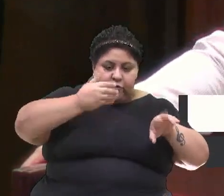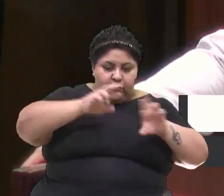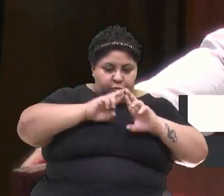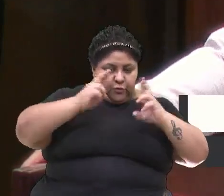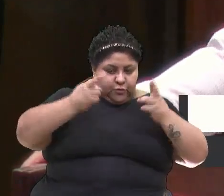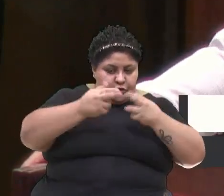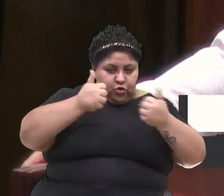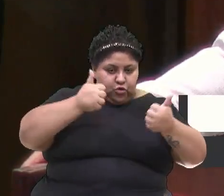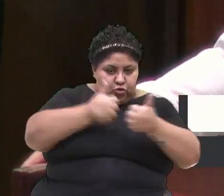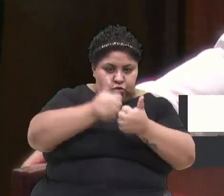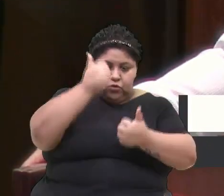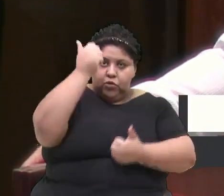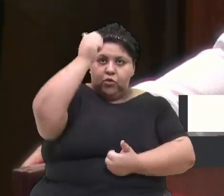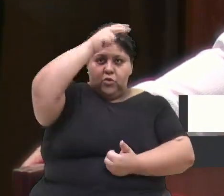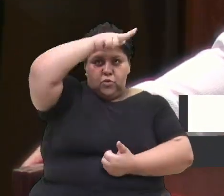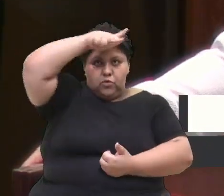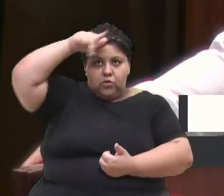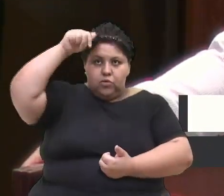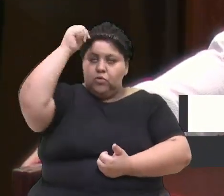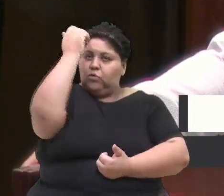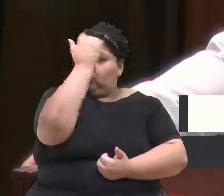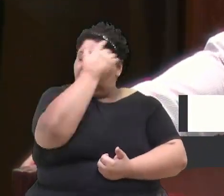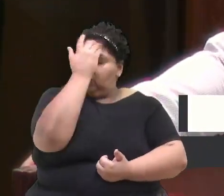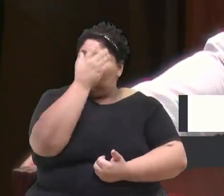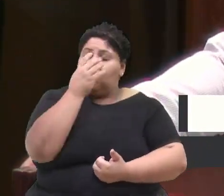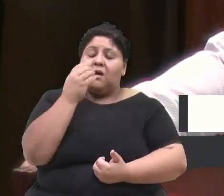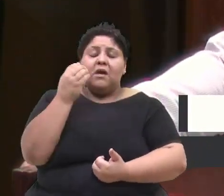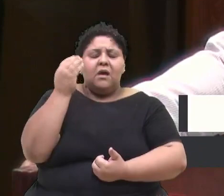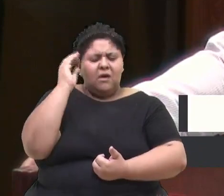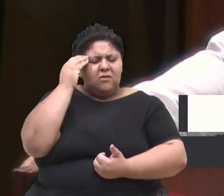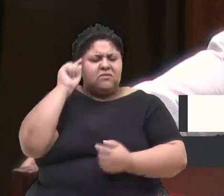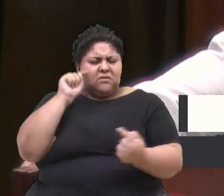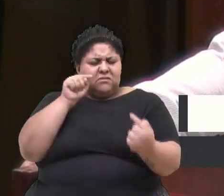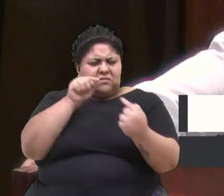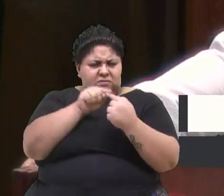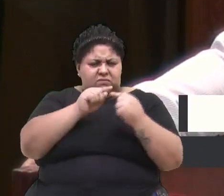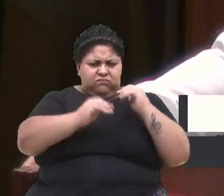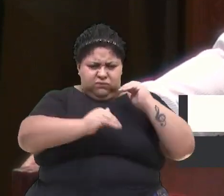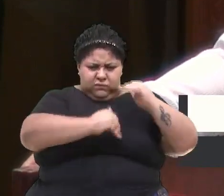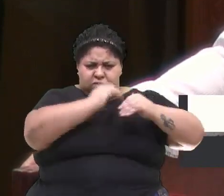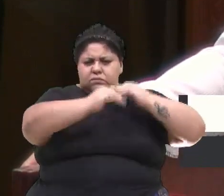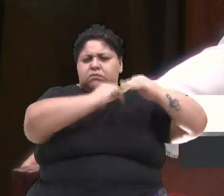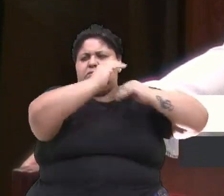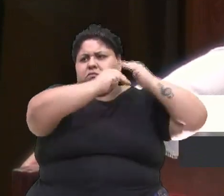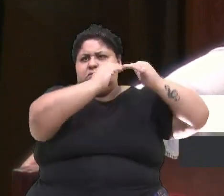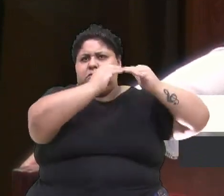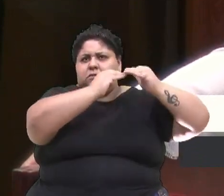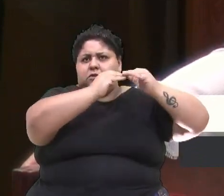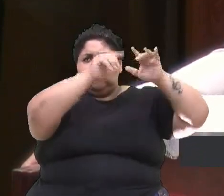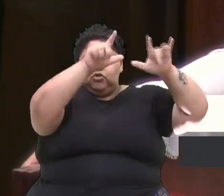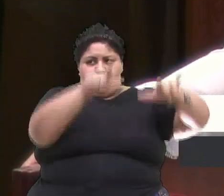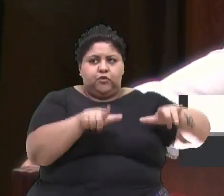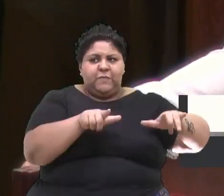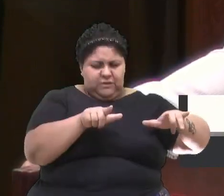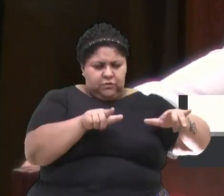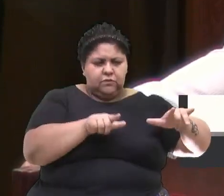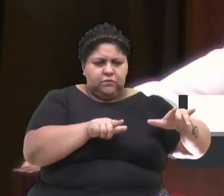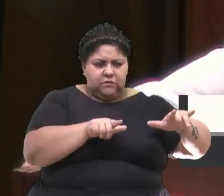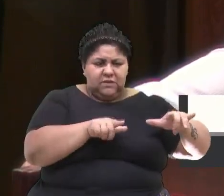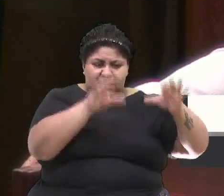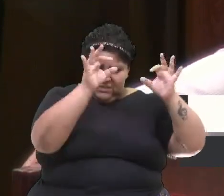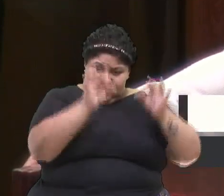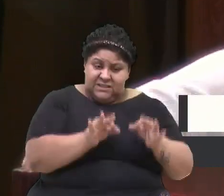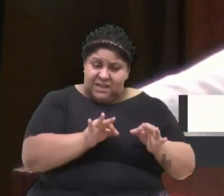Adiló, na medida que eu sei da intenção do município na construção, né, de um espaço adequado